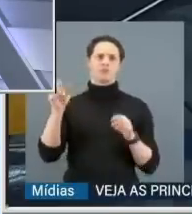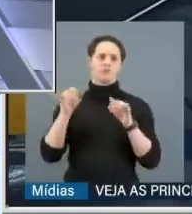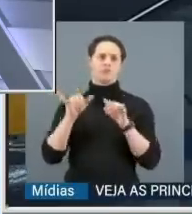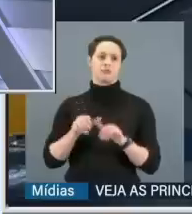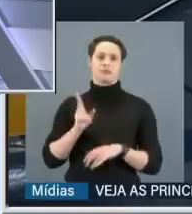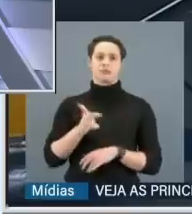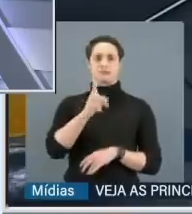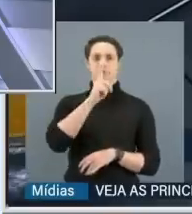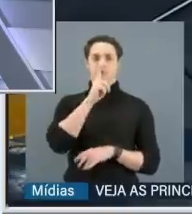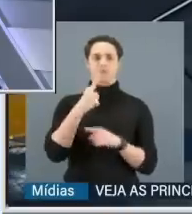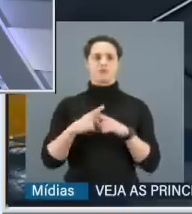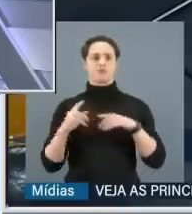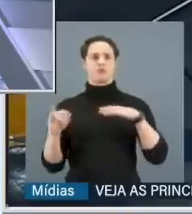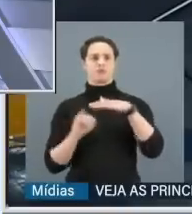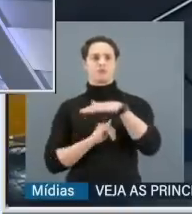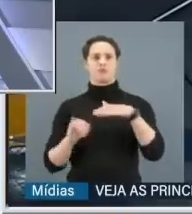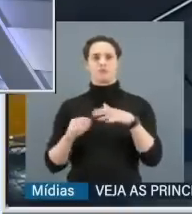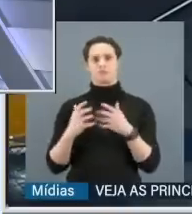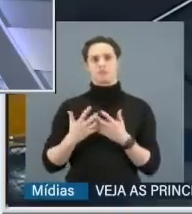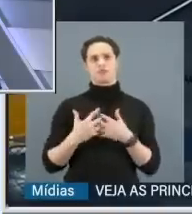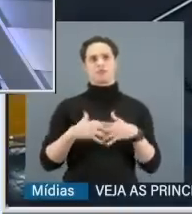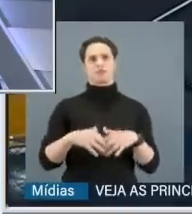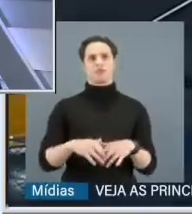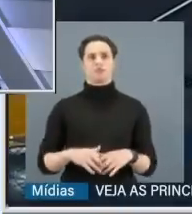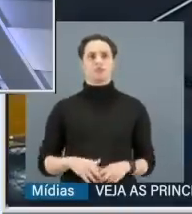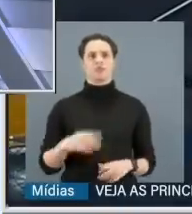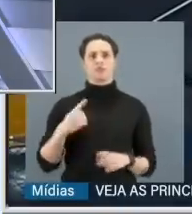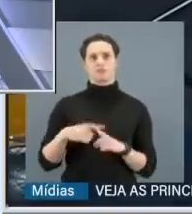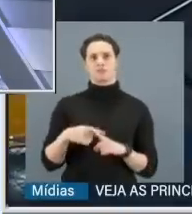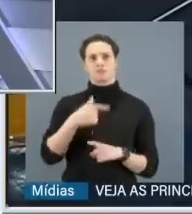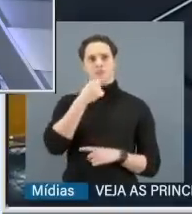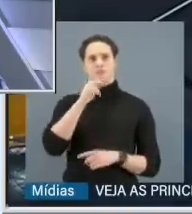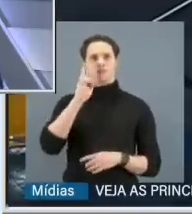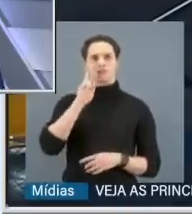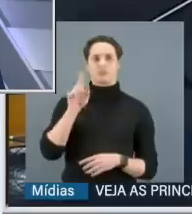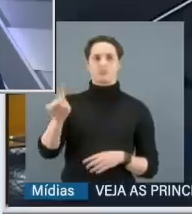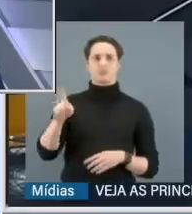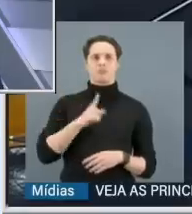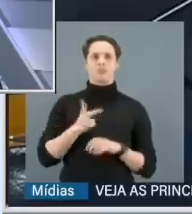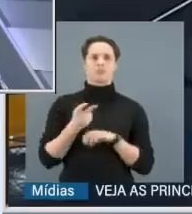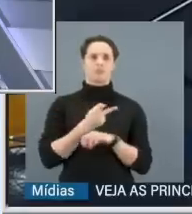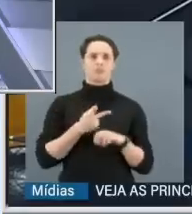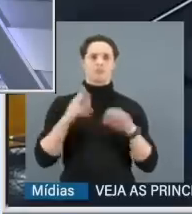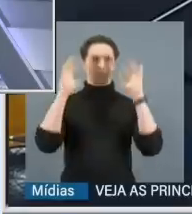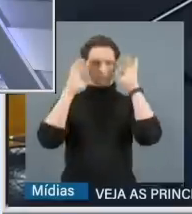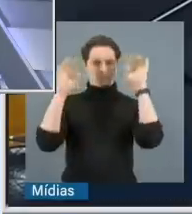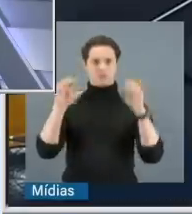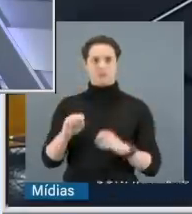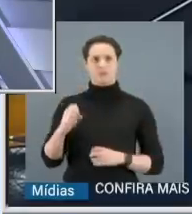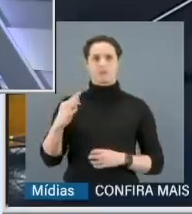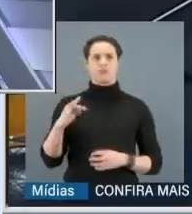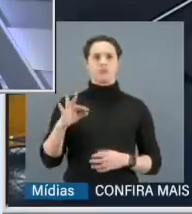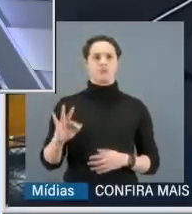visto aí são, além dos discursos em nome da liberdade, da defesa da garantia